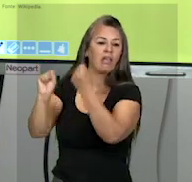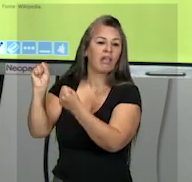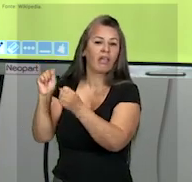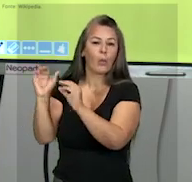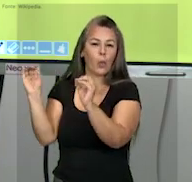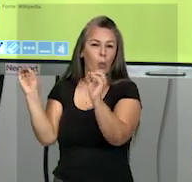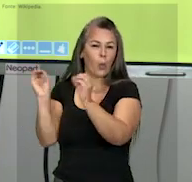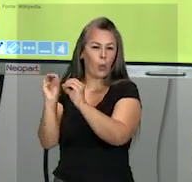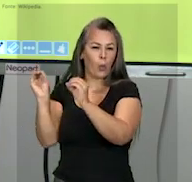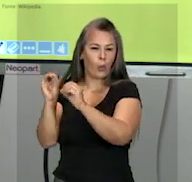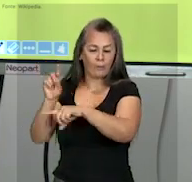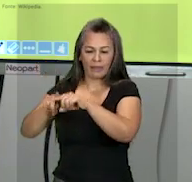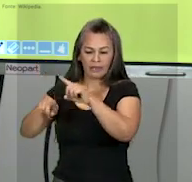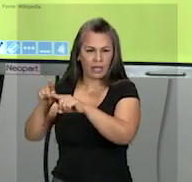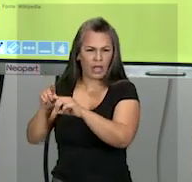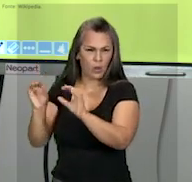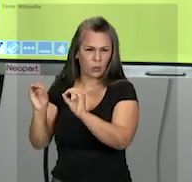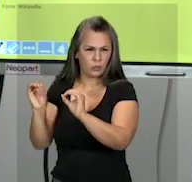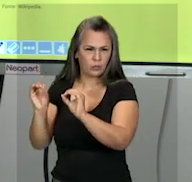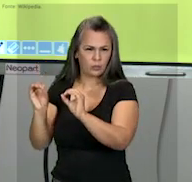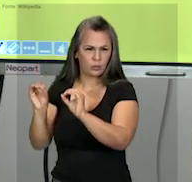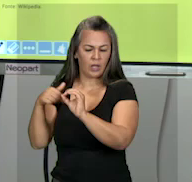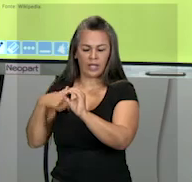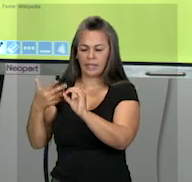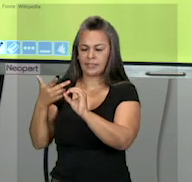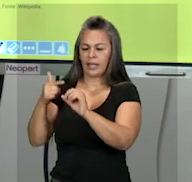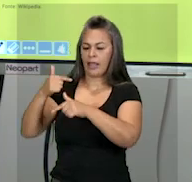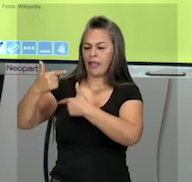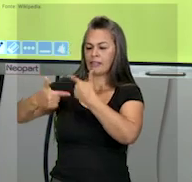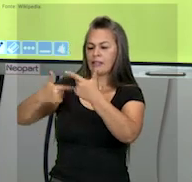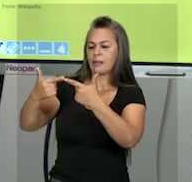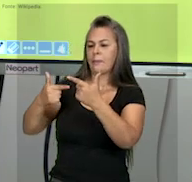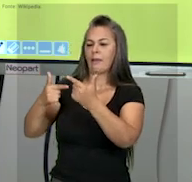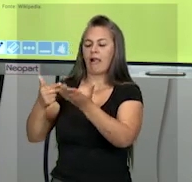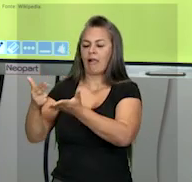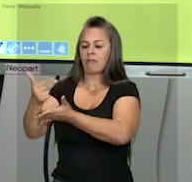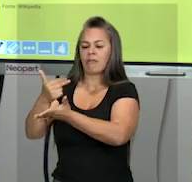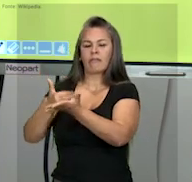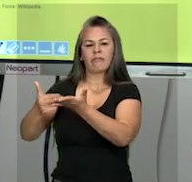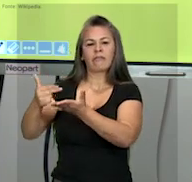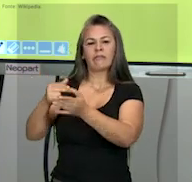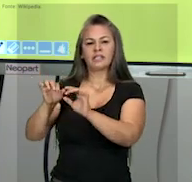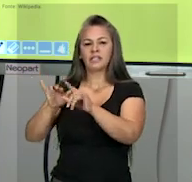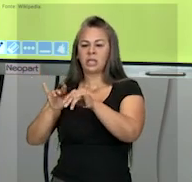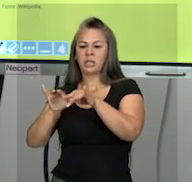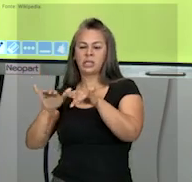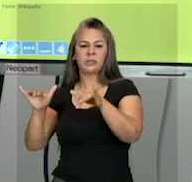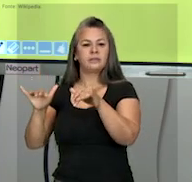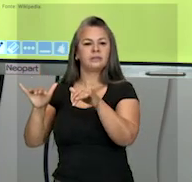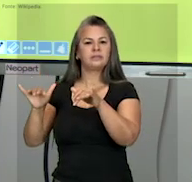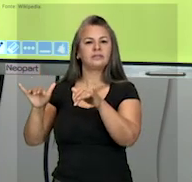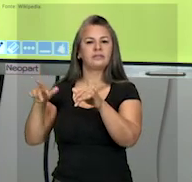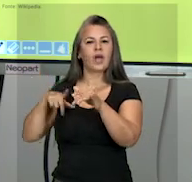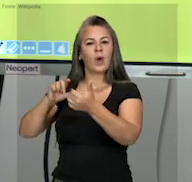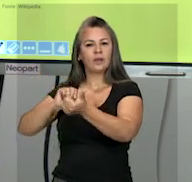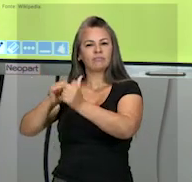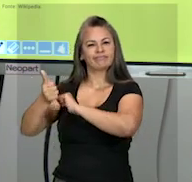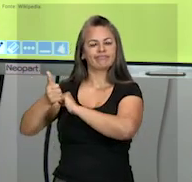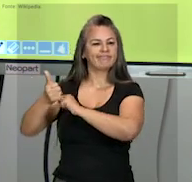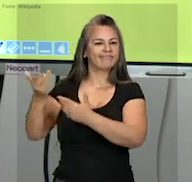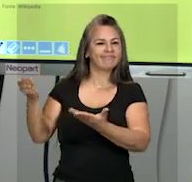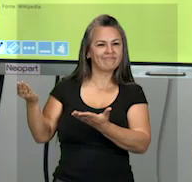produtos, embalando produtos. Os japoneses queriam trabalhar nos escritórios, no design, serem artistas,